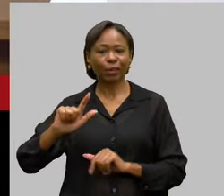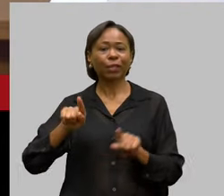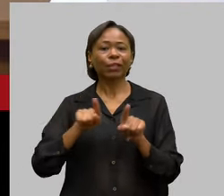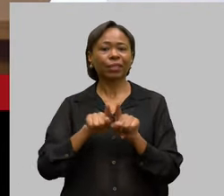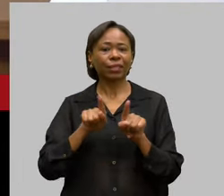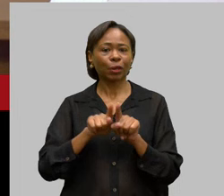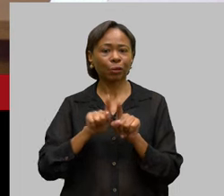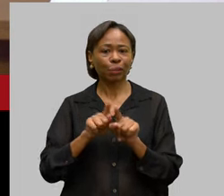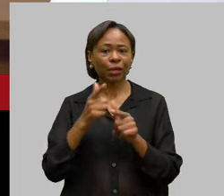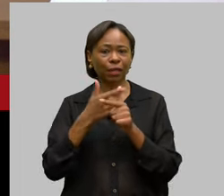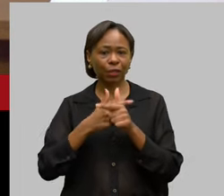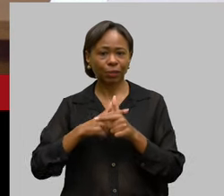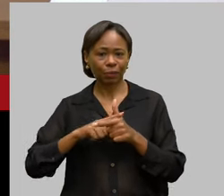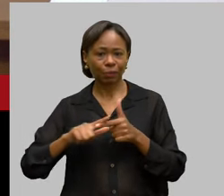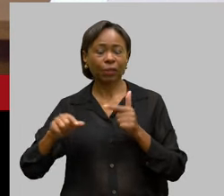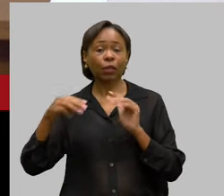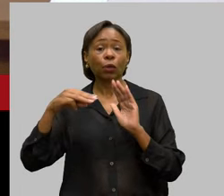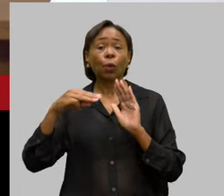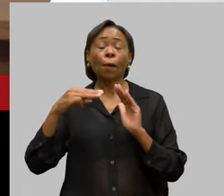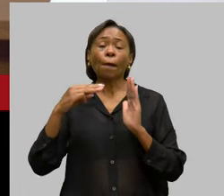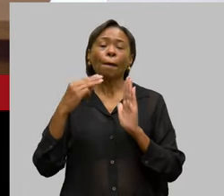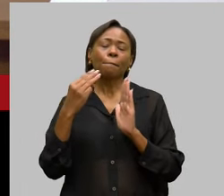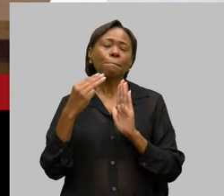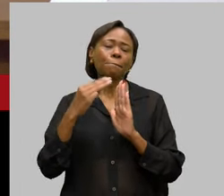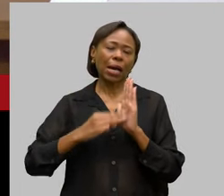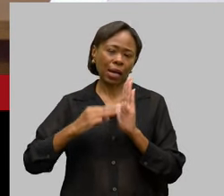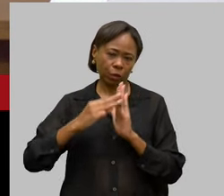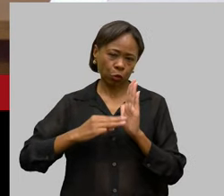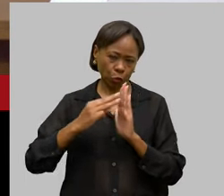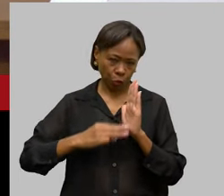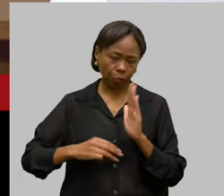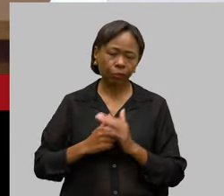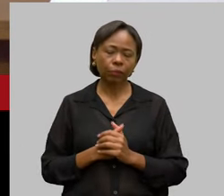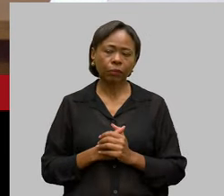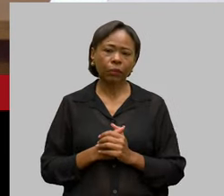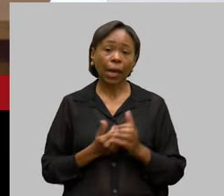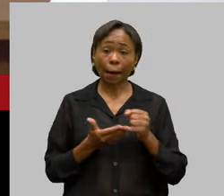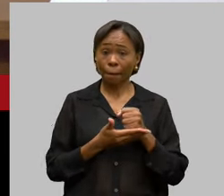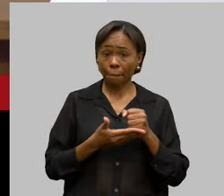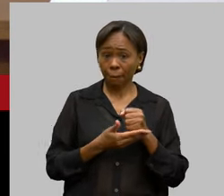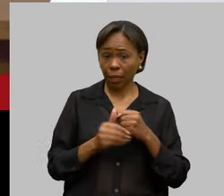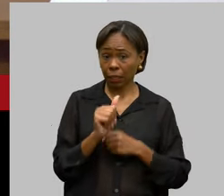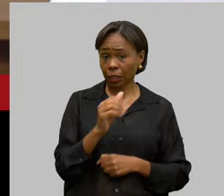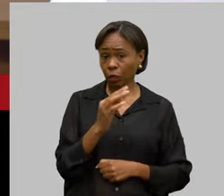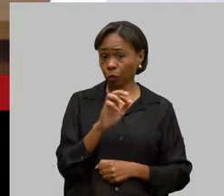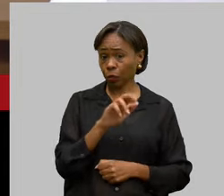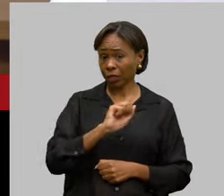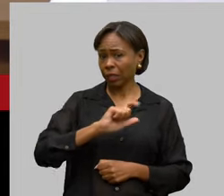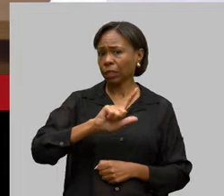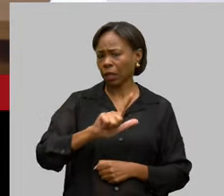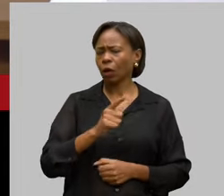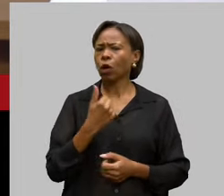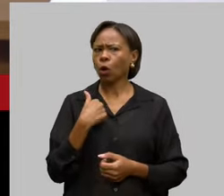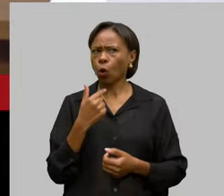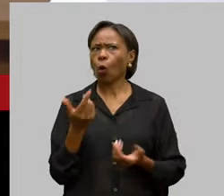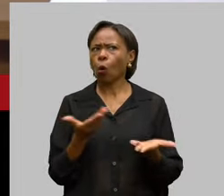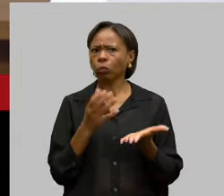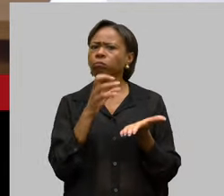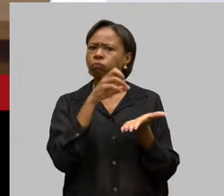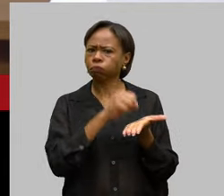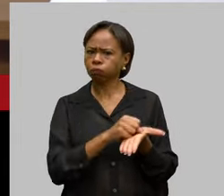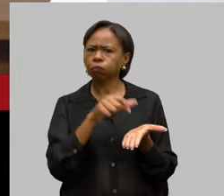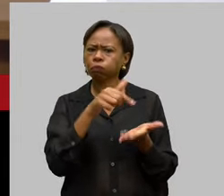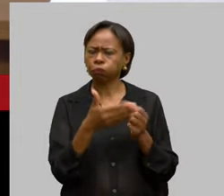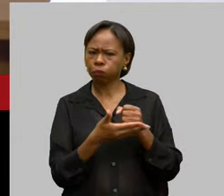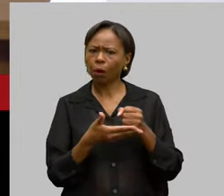aos métodos atuariais né base cadastral Ou seja eu posso fazer uma avaliação atuarial Para um município hoje se amanhã ou no ano que vem ele me